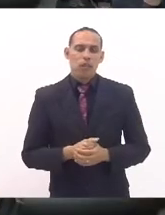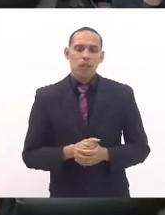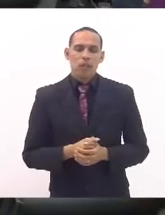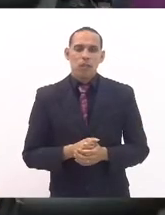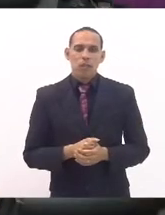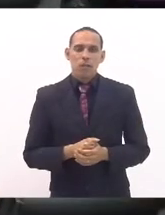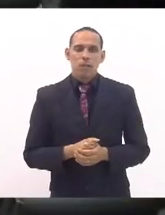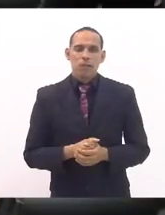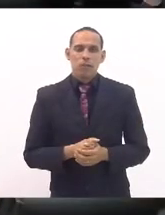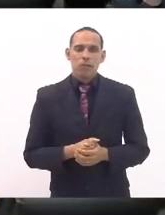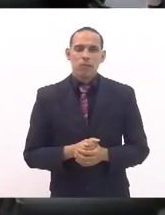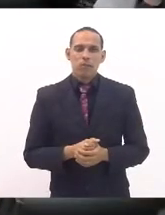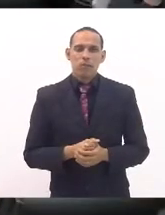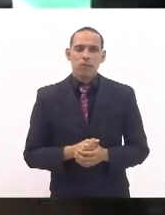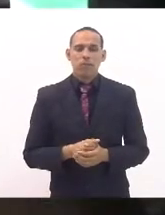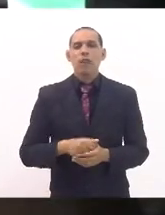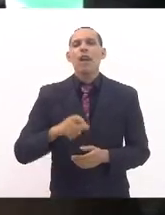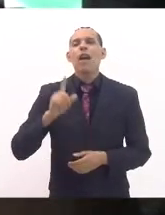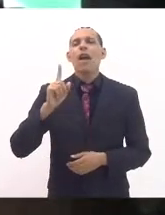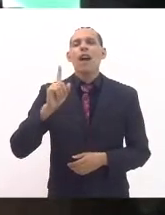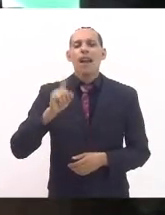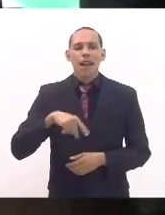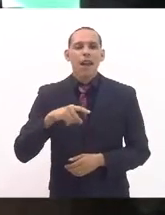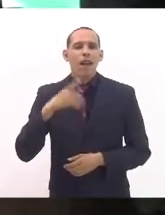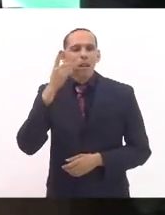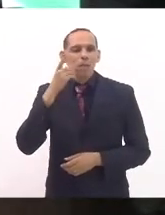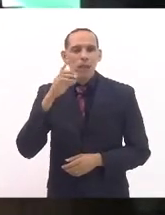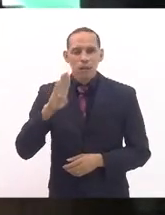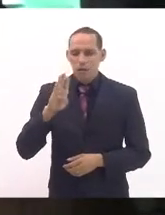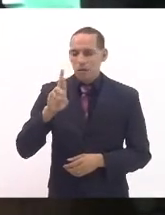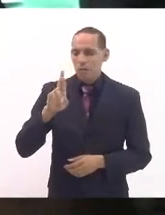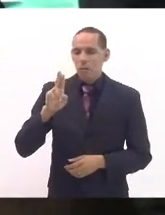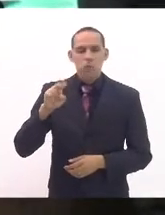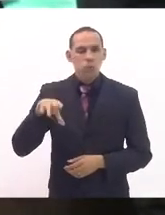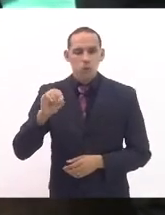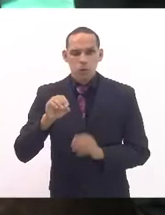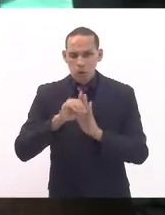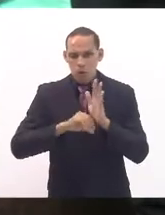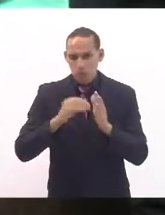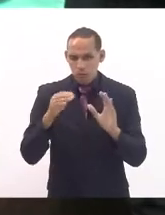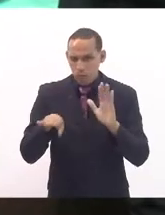Presidente, o Brasil vai ser o deputado Bruno Dallara. Chegou o ofício?